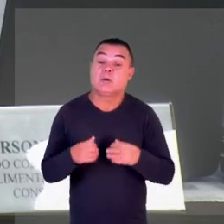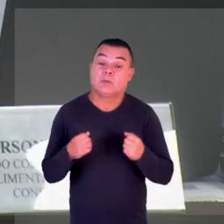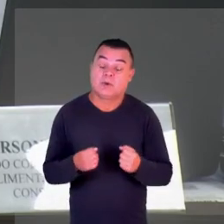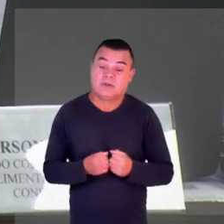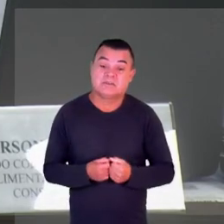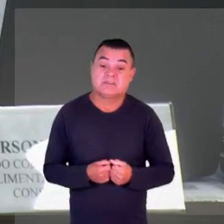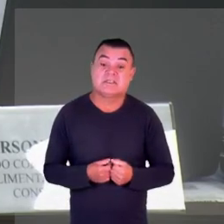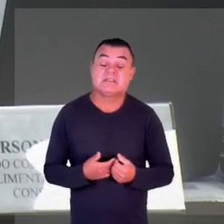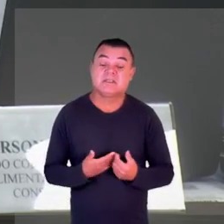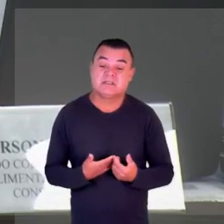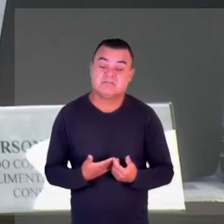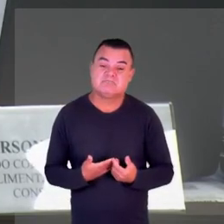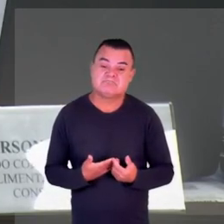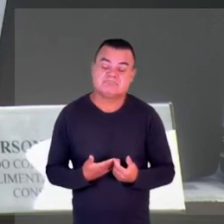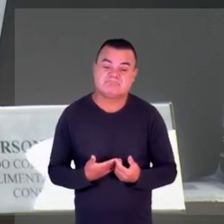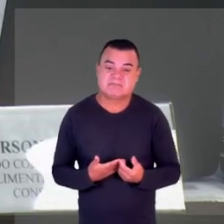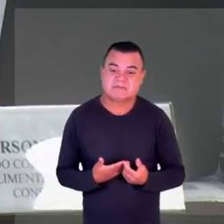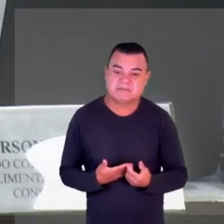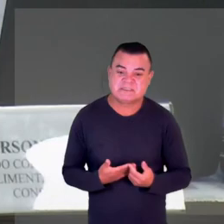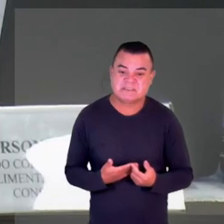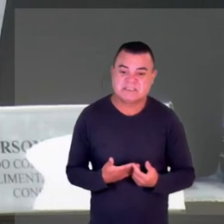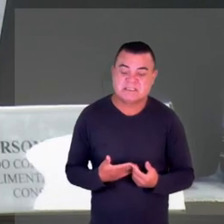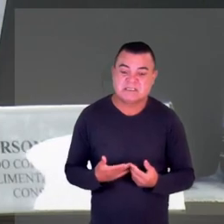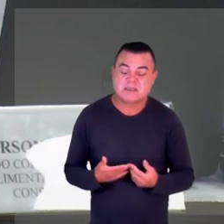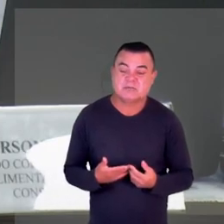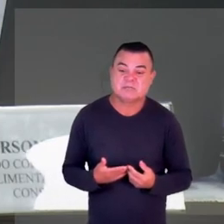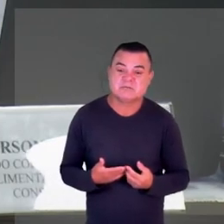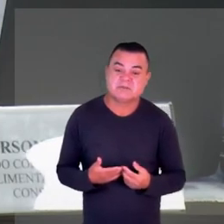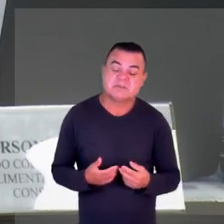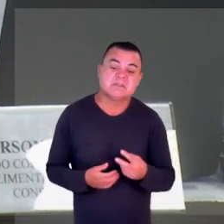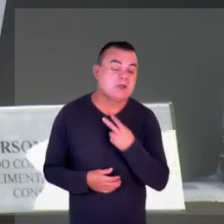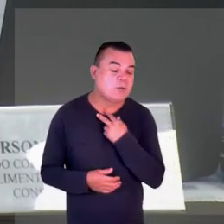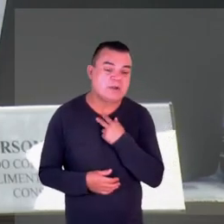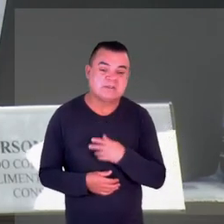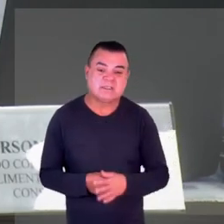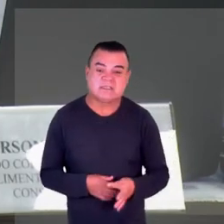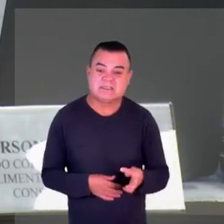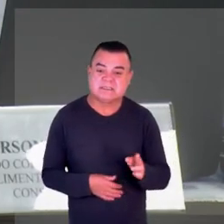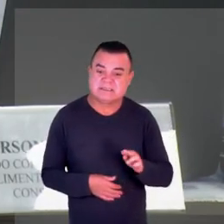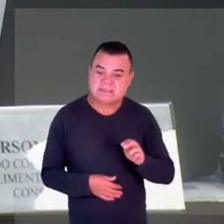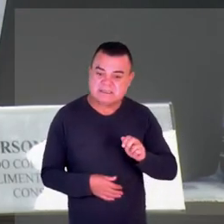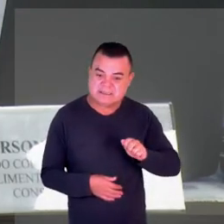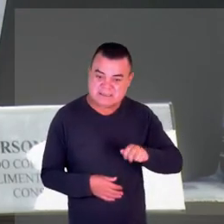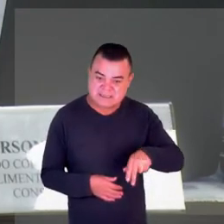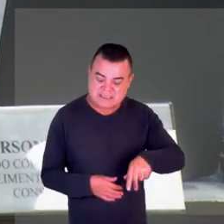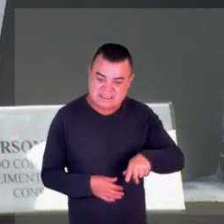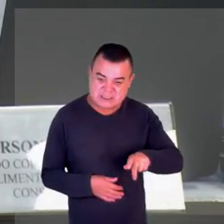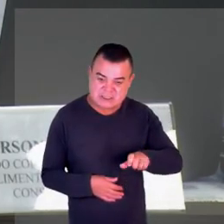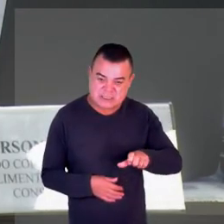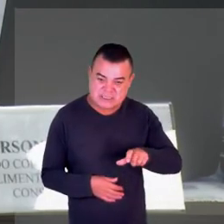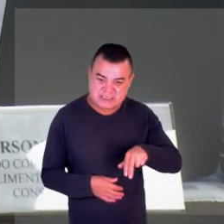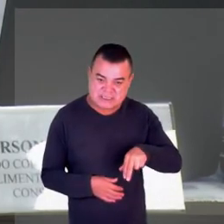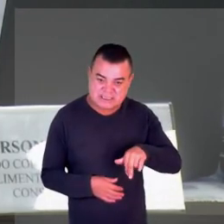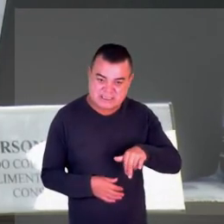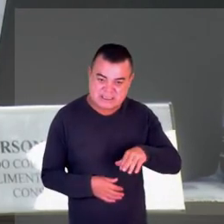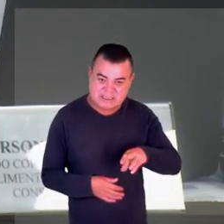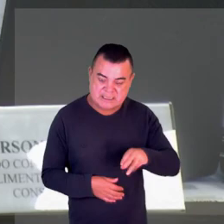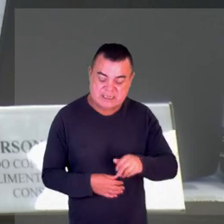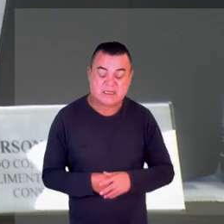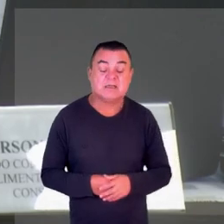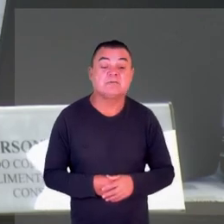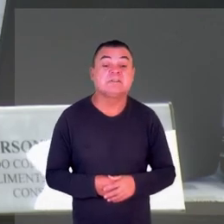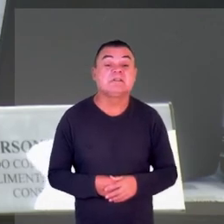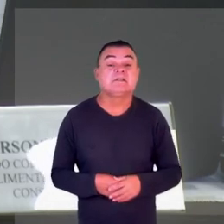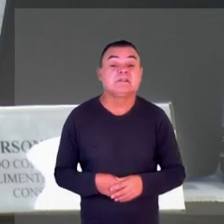cemento varient mas que não seja transgênica como a gente tem visto inclusive chegando nosso trigo por exemplo aqui que a gente possa